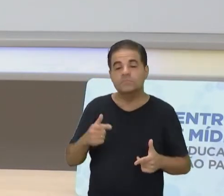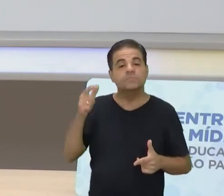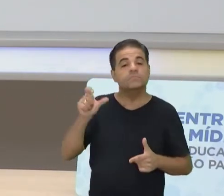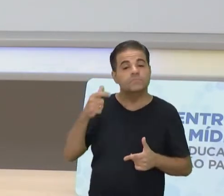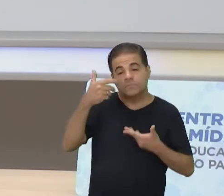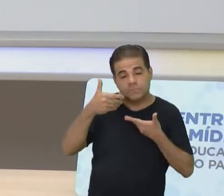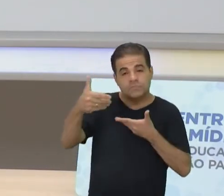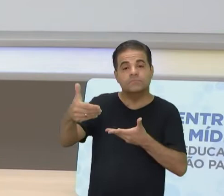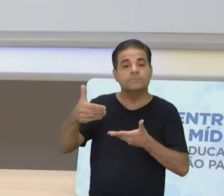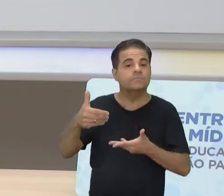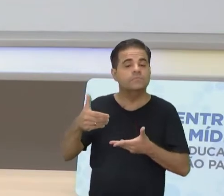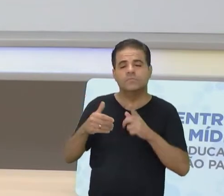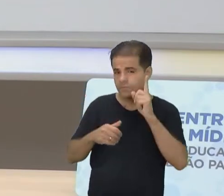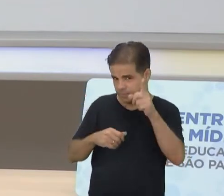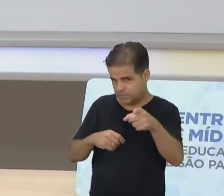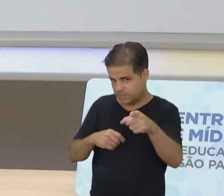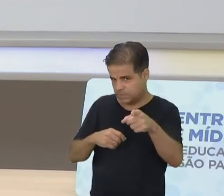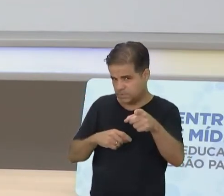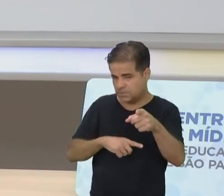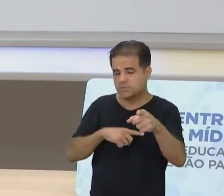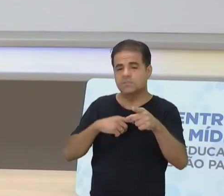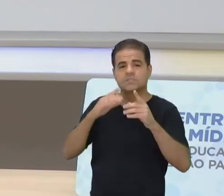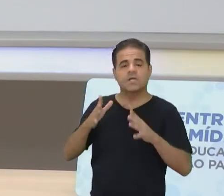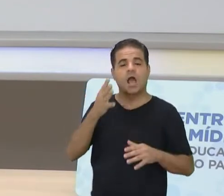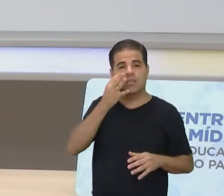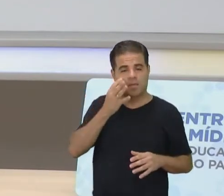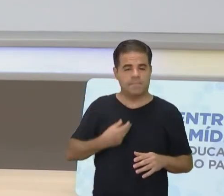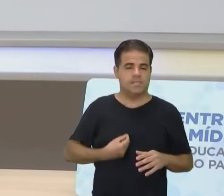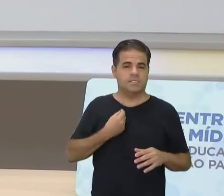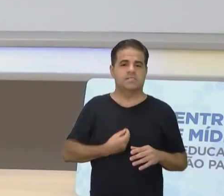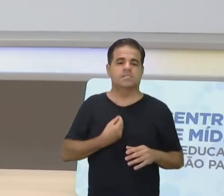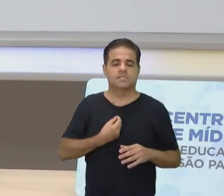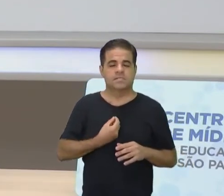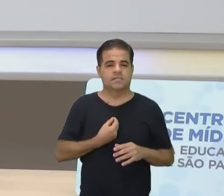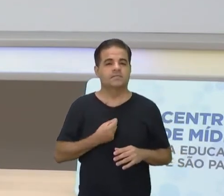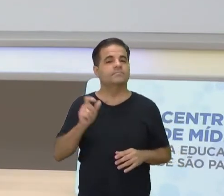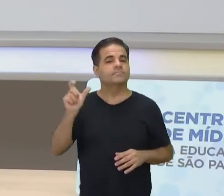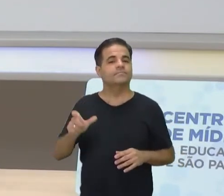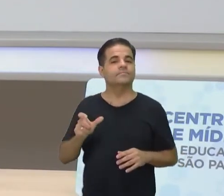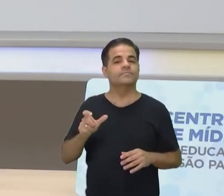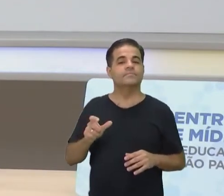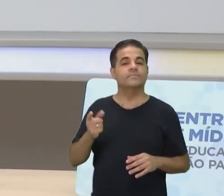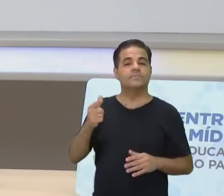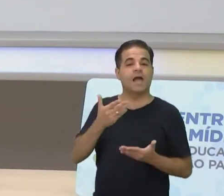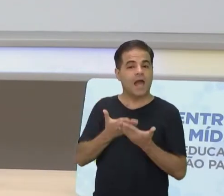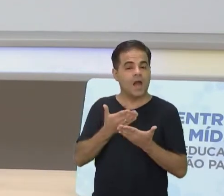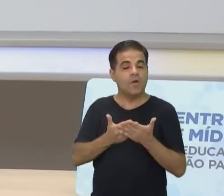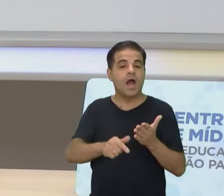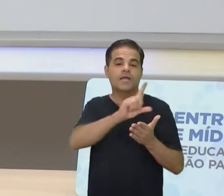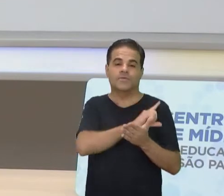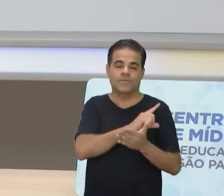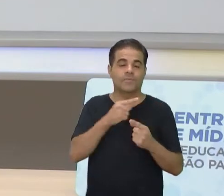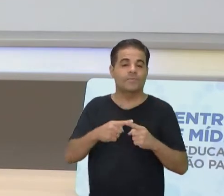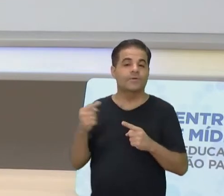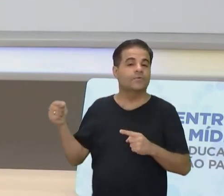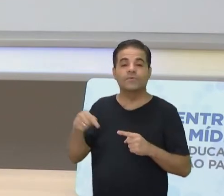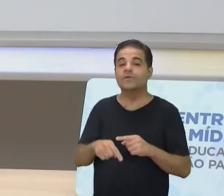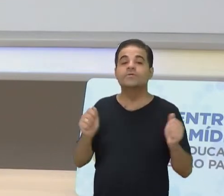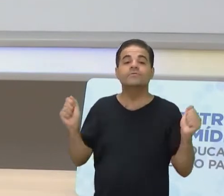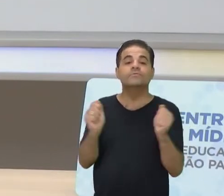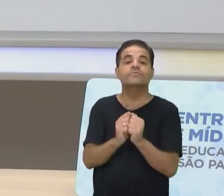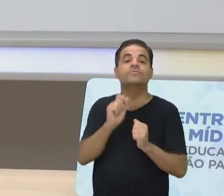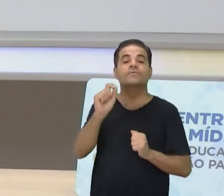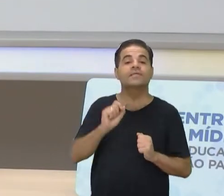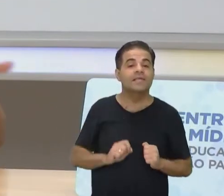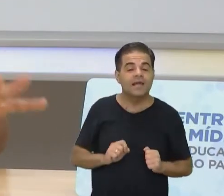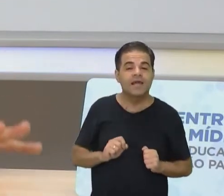convidado e você já teve minha ilustre presença na aula anterior, porque eu estou aqui com ela, que